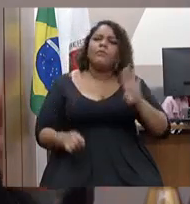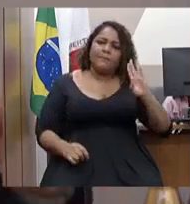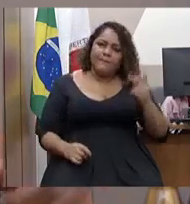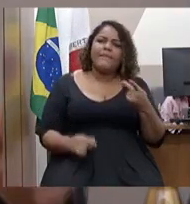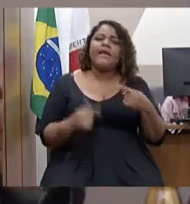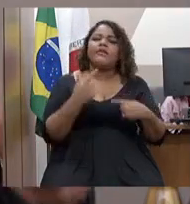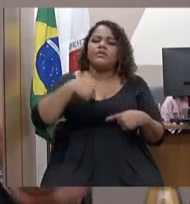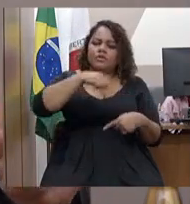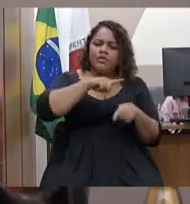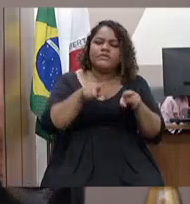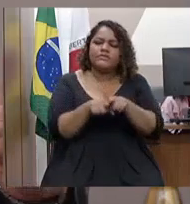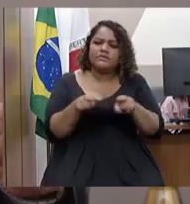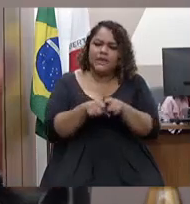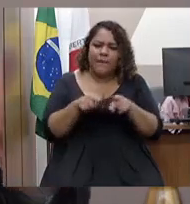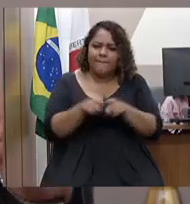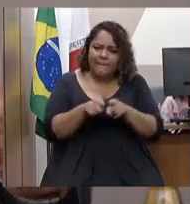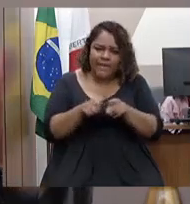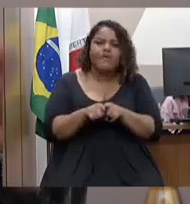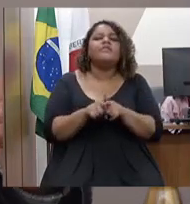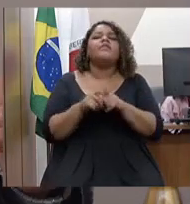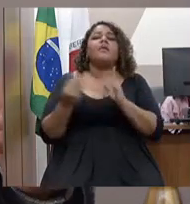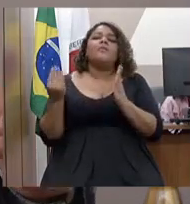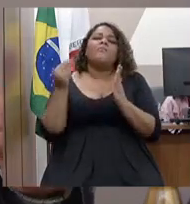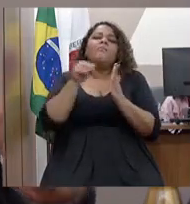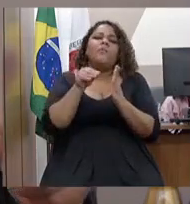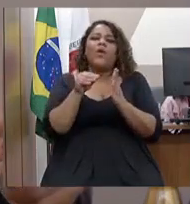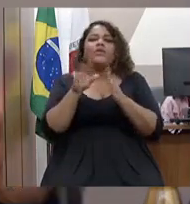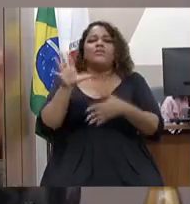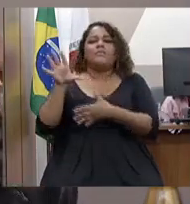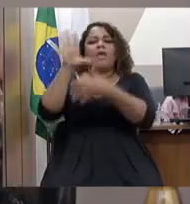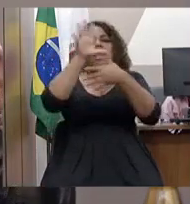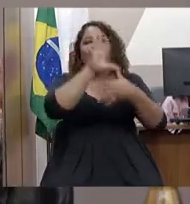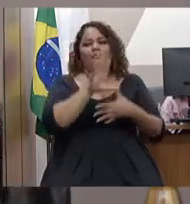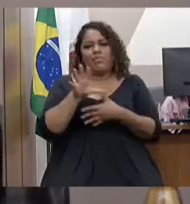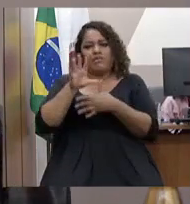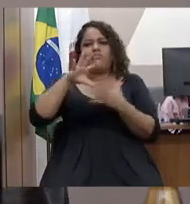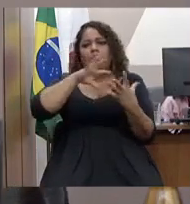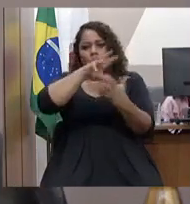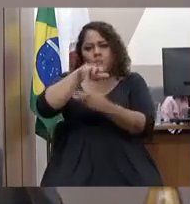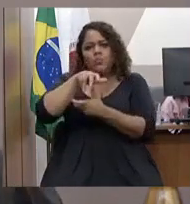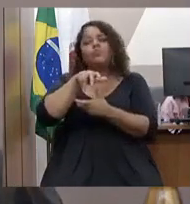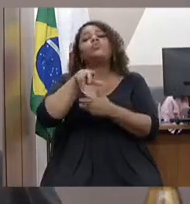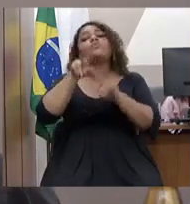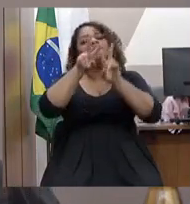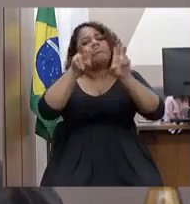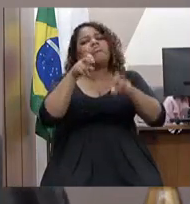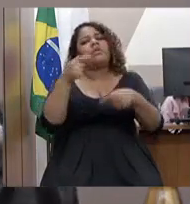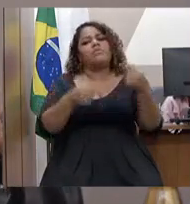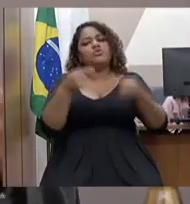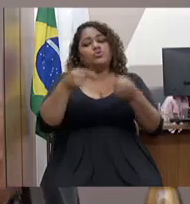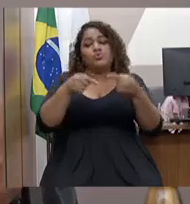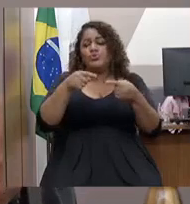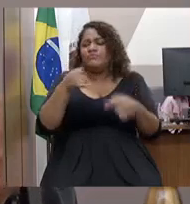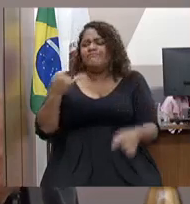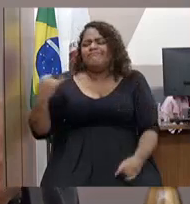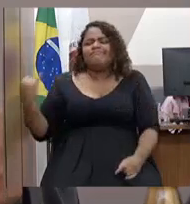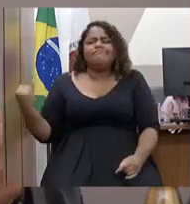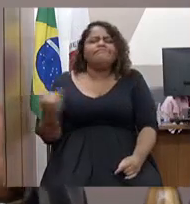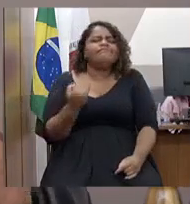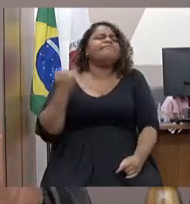estamos colocando em Belo Horizonte nesse mapa do mundo discutindo algo tão importante para nós principalmente